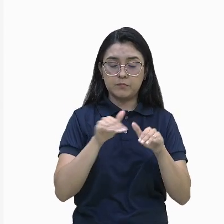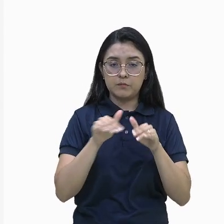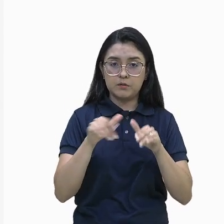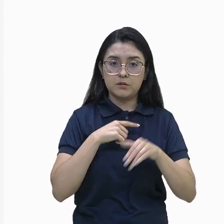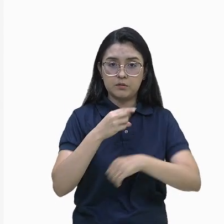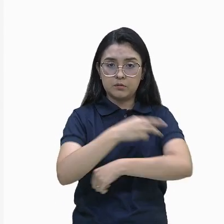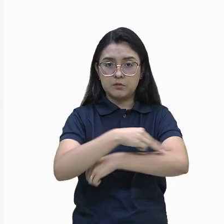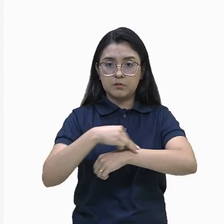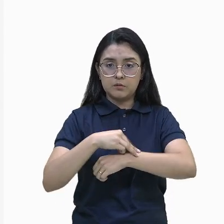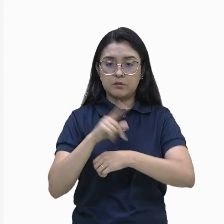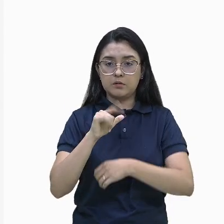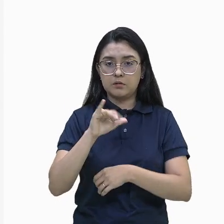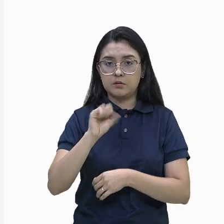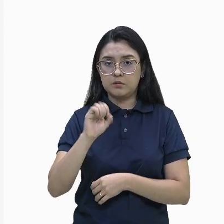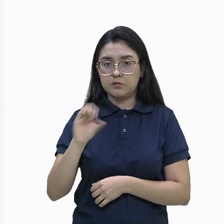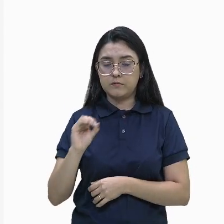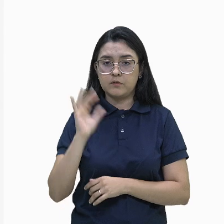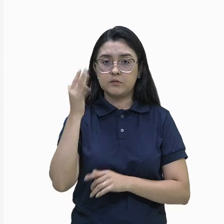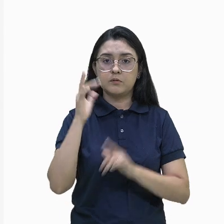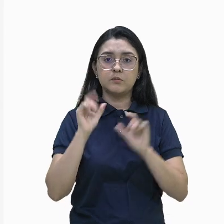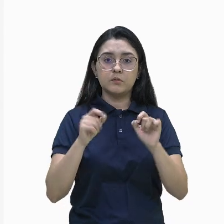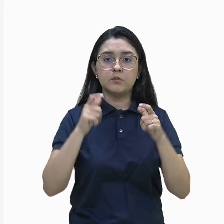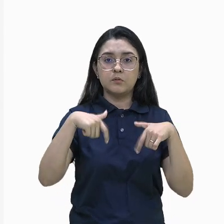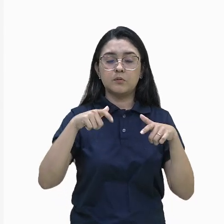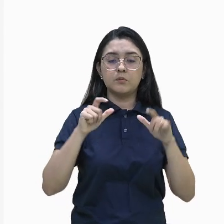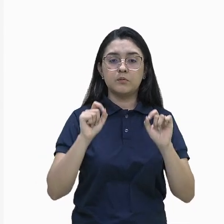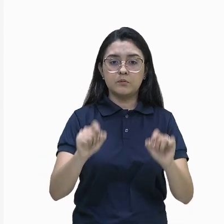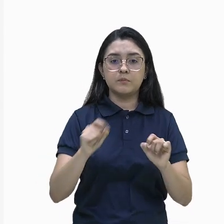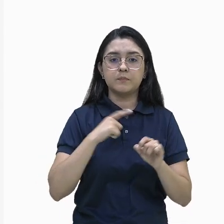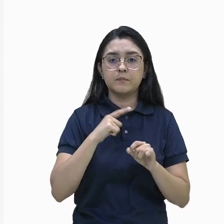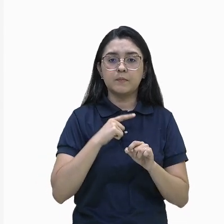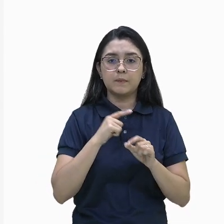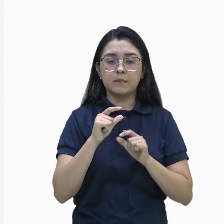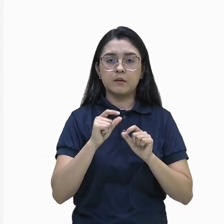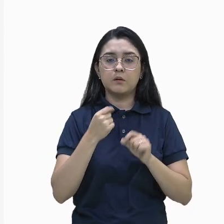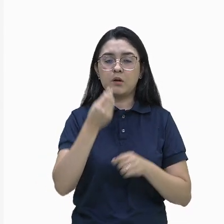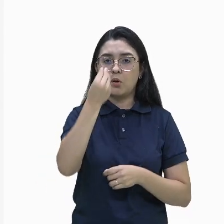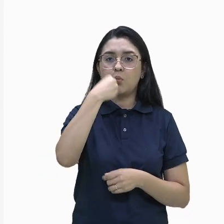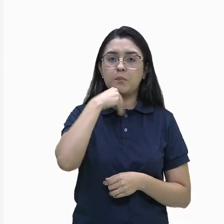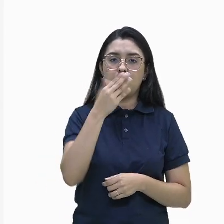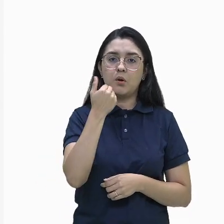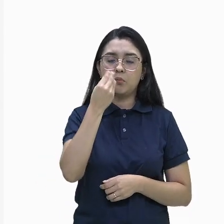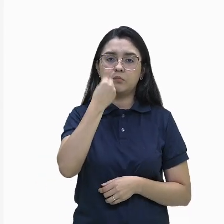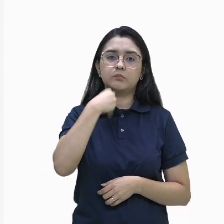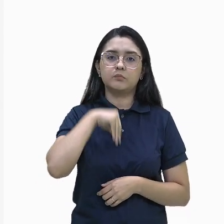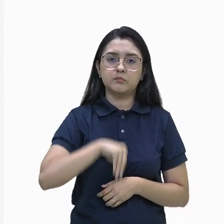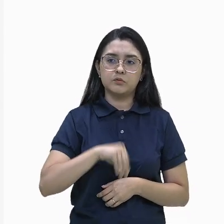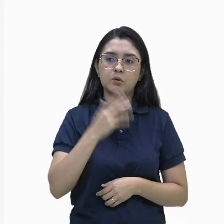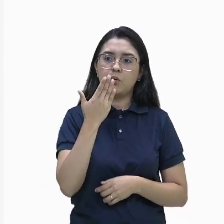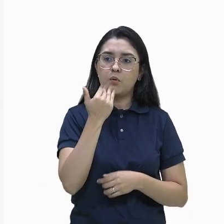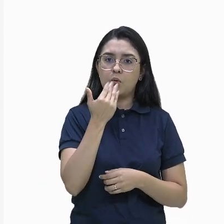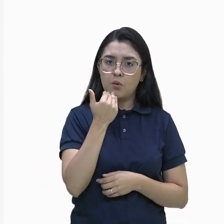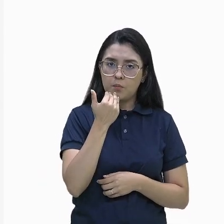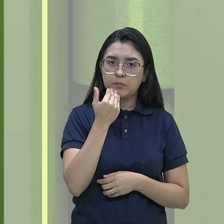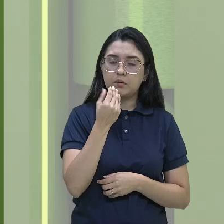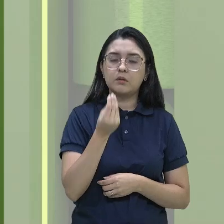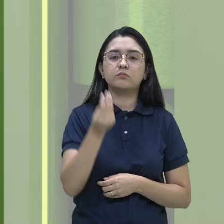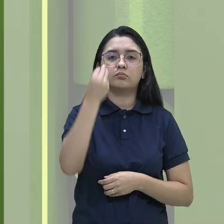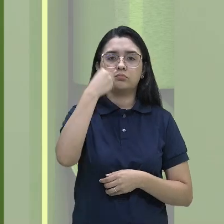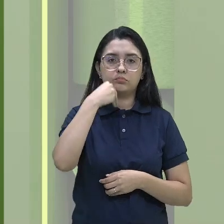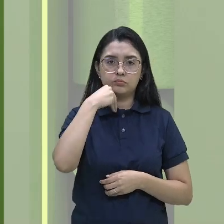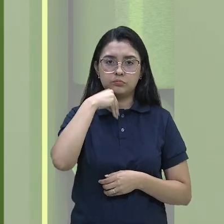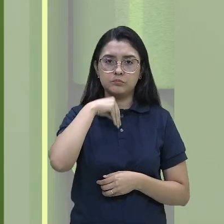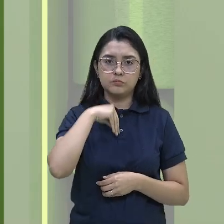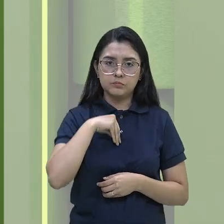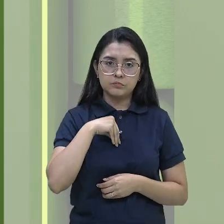tecido muscular liso é que vai ocorrer o deslocamento do alimento a partir do momento que você engole, né, por